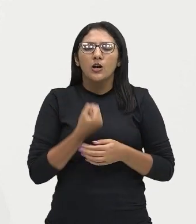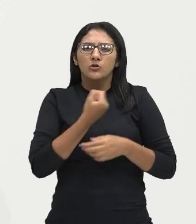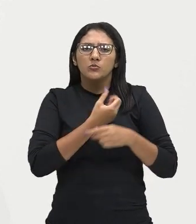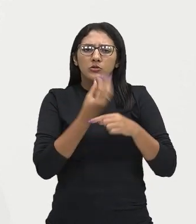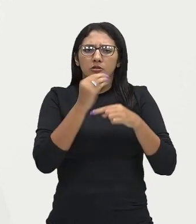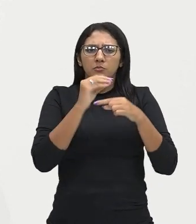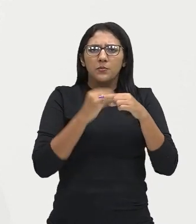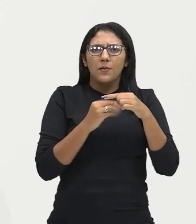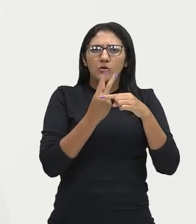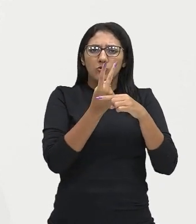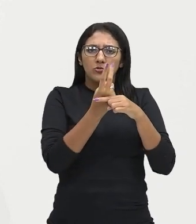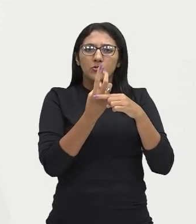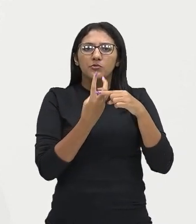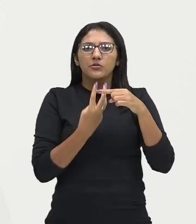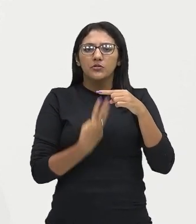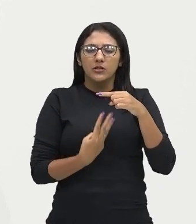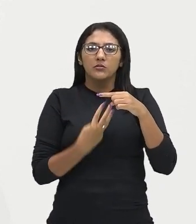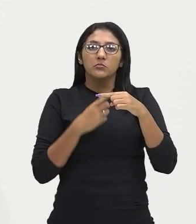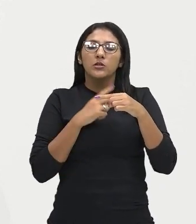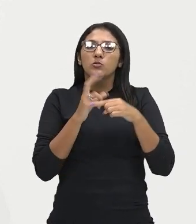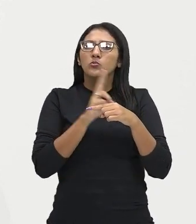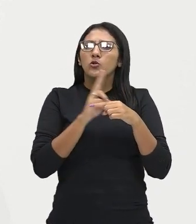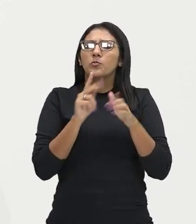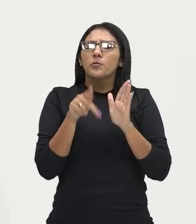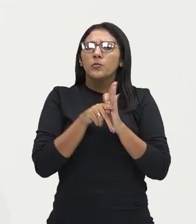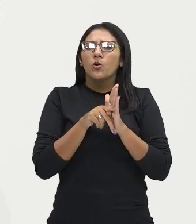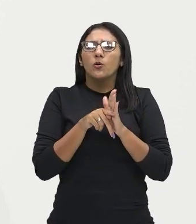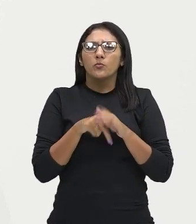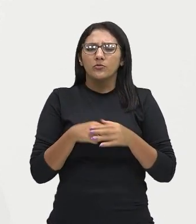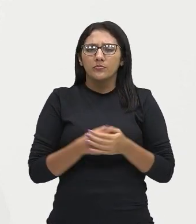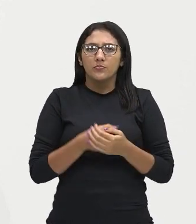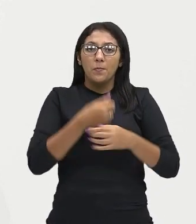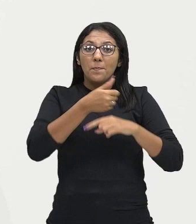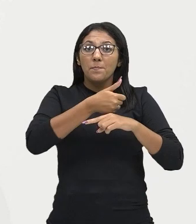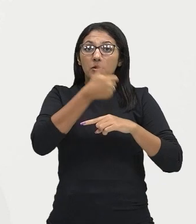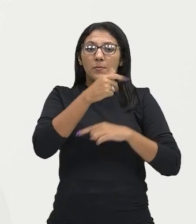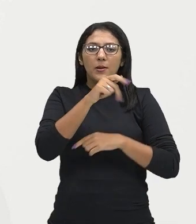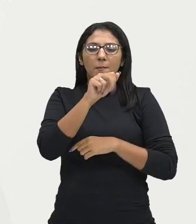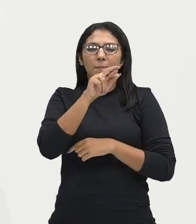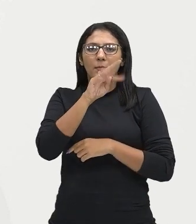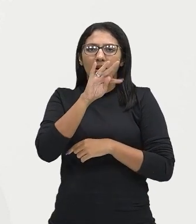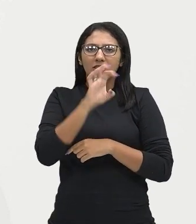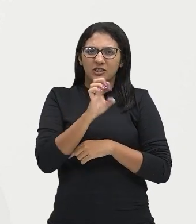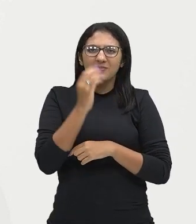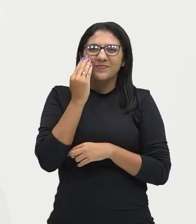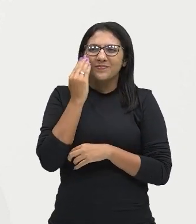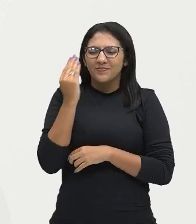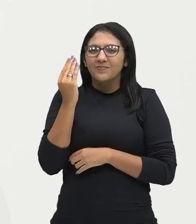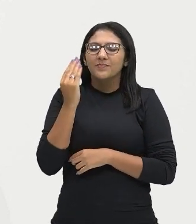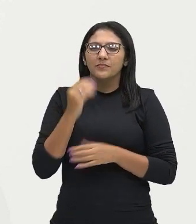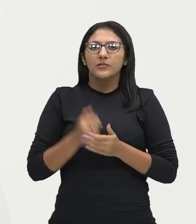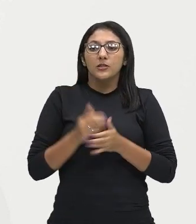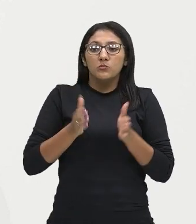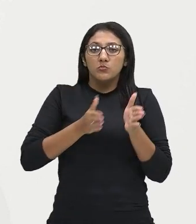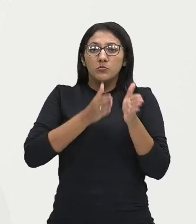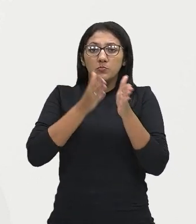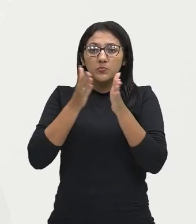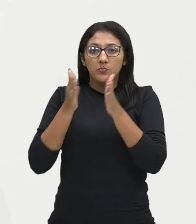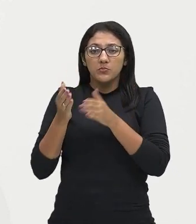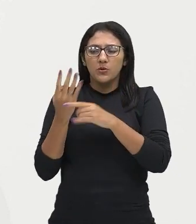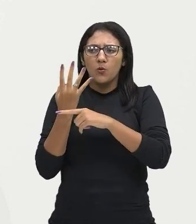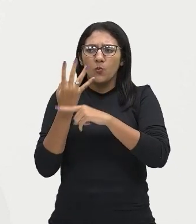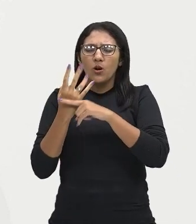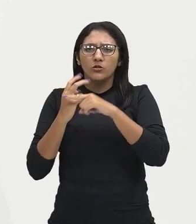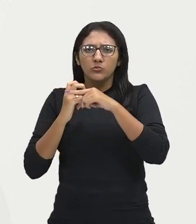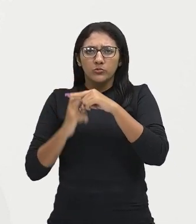2/3, a gente dá nome para ela, a gente chama ela de primeira parte, tá bom? E a fração 4/5